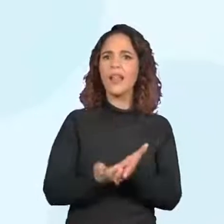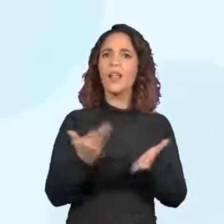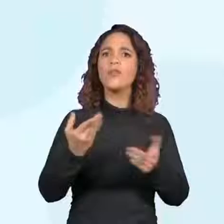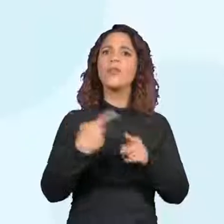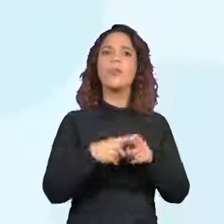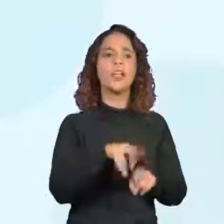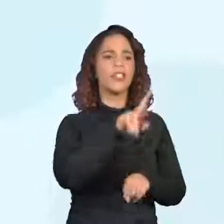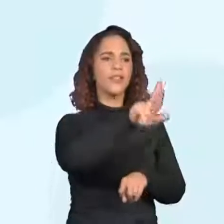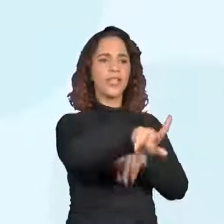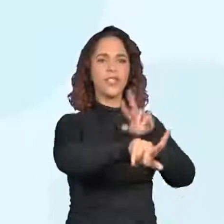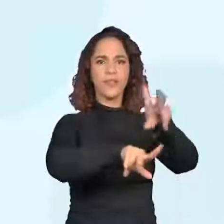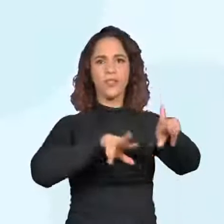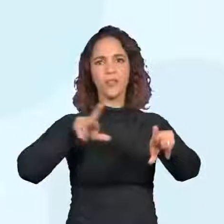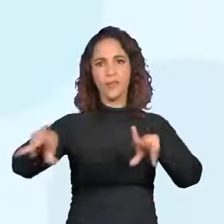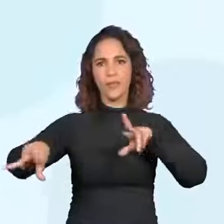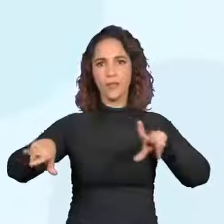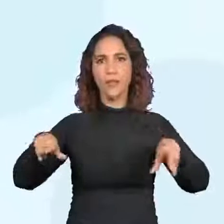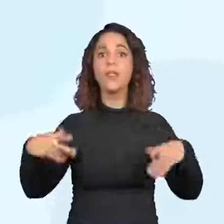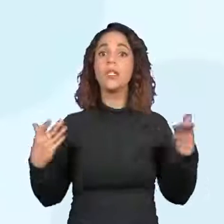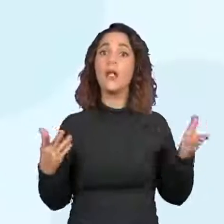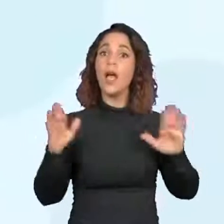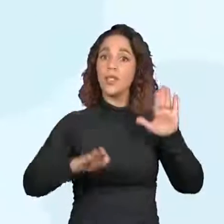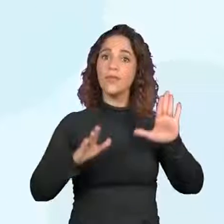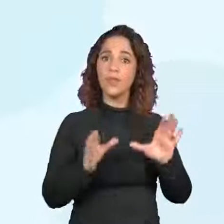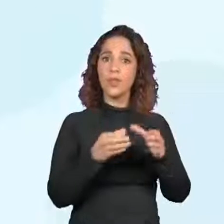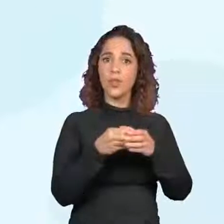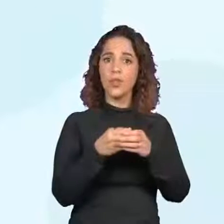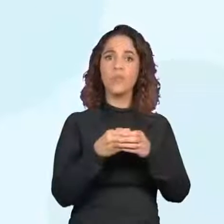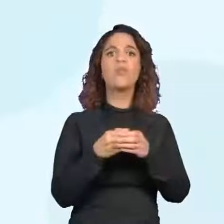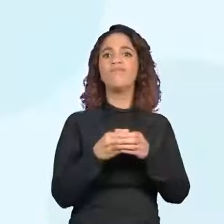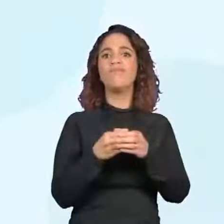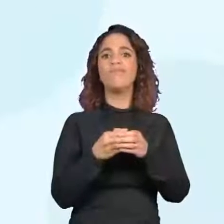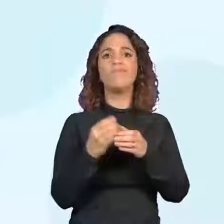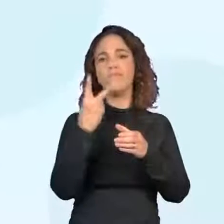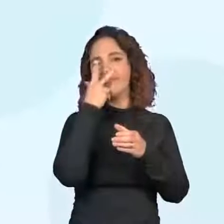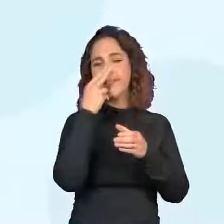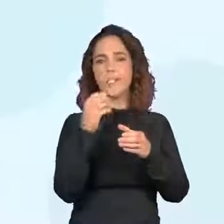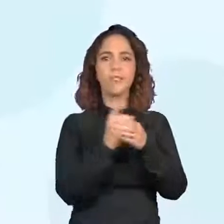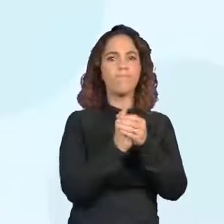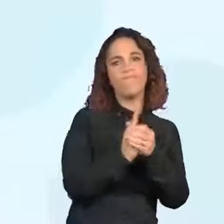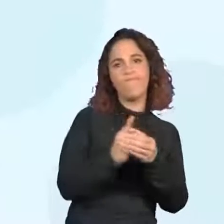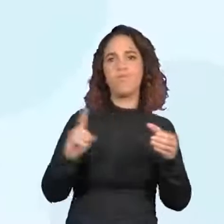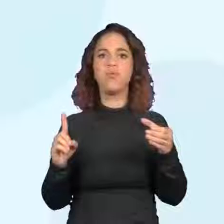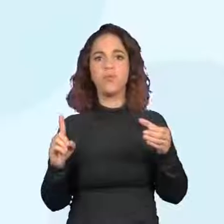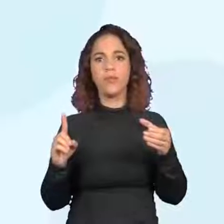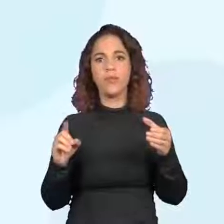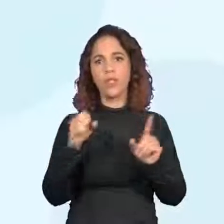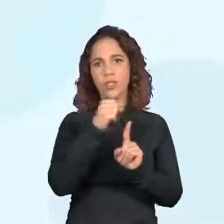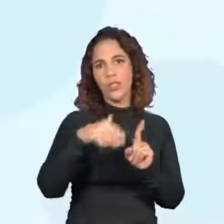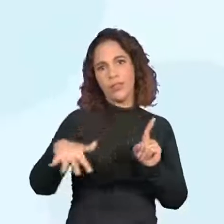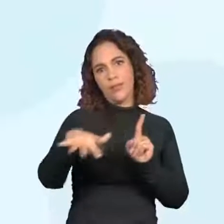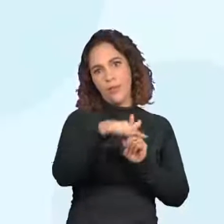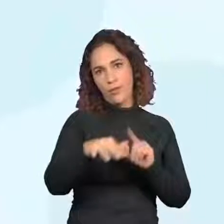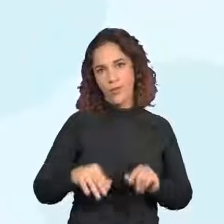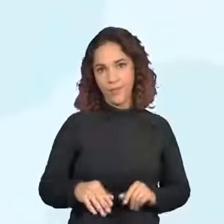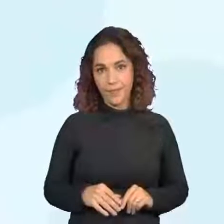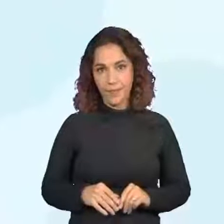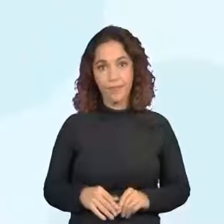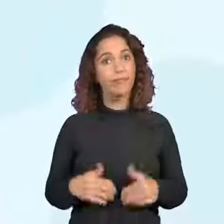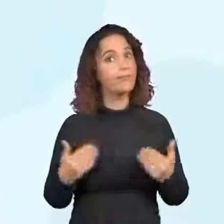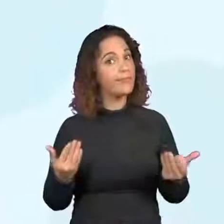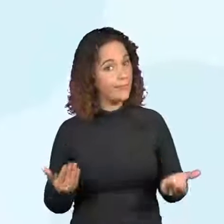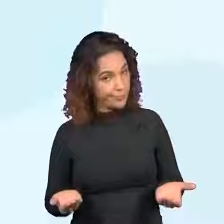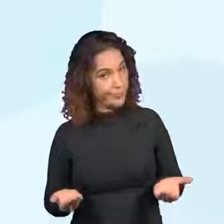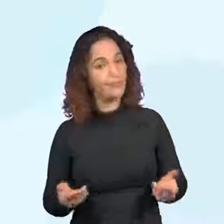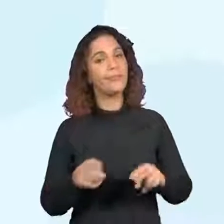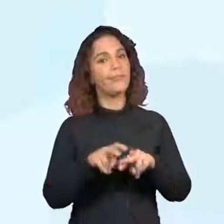diferença. Assim, muitos grupos são isolados, sem escolha, excluídos à margem da sociedade. É então